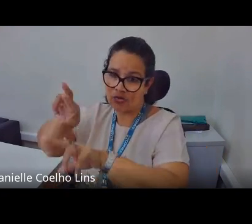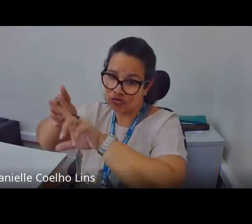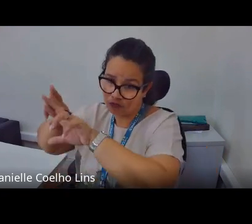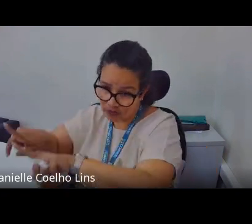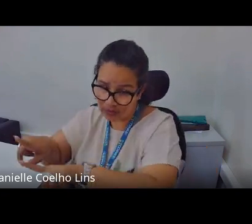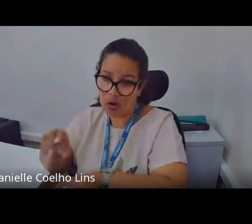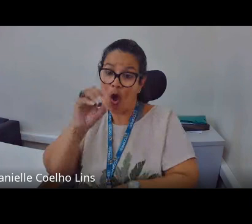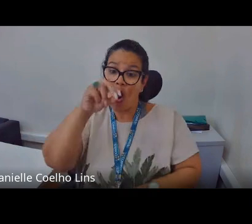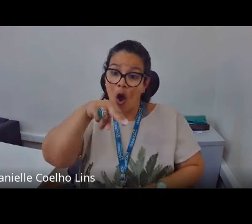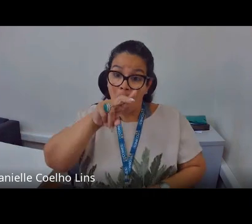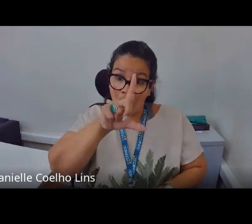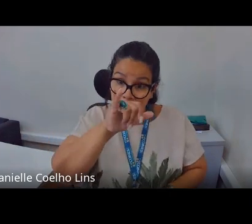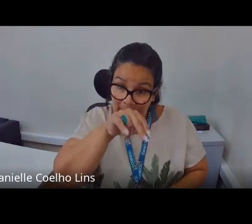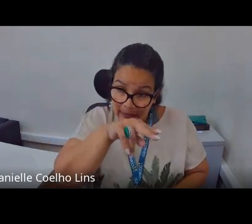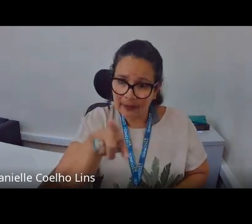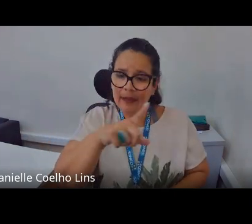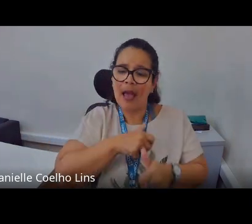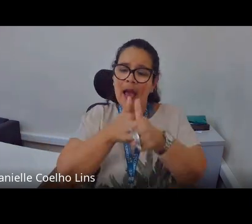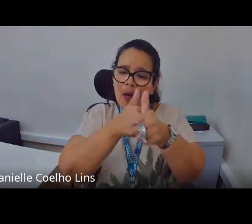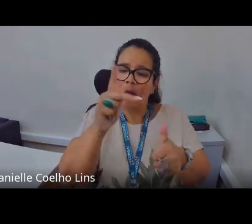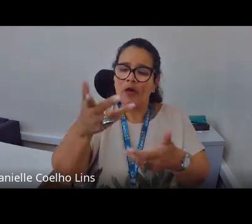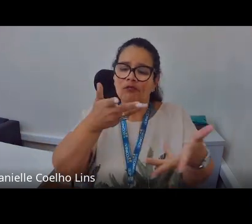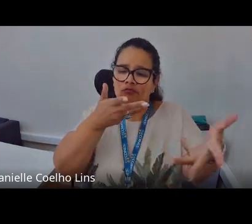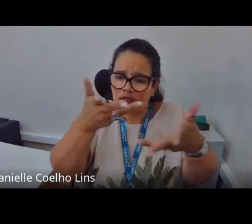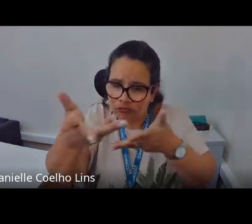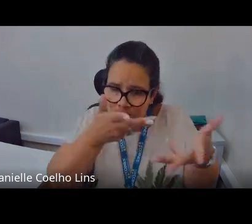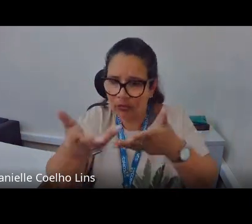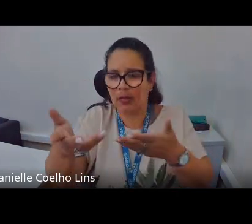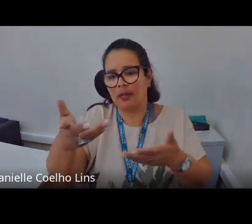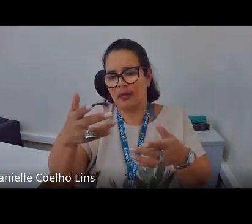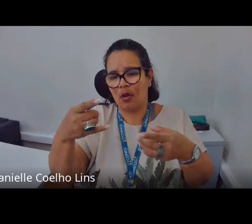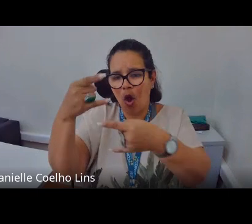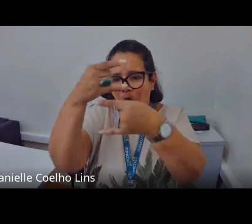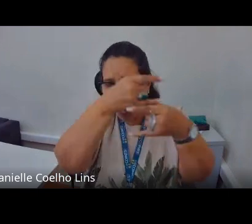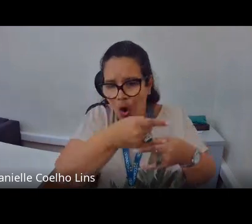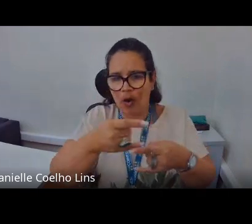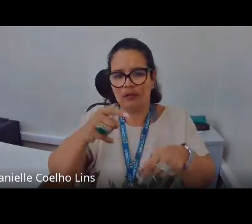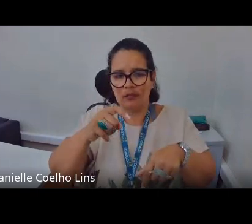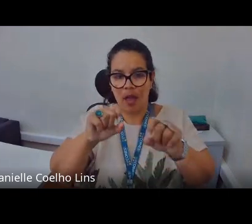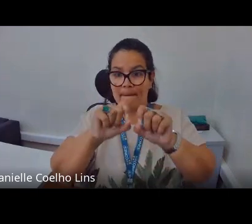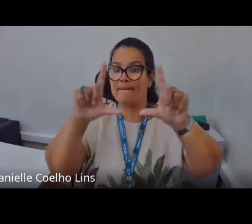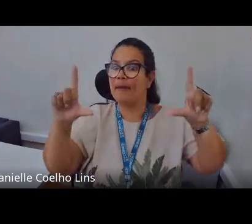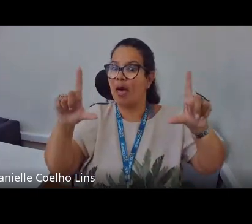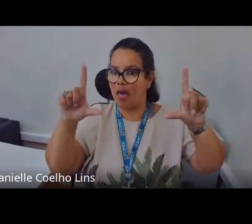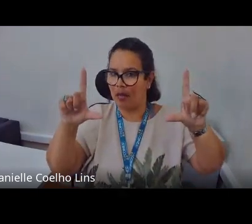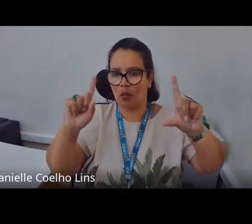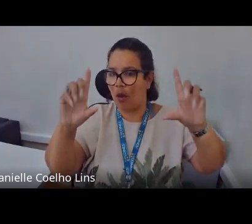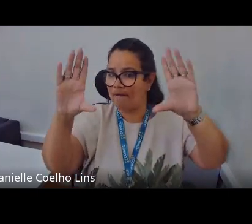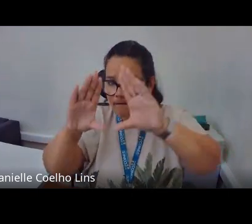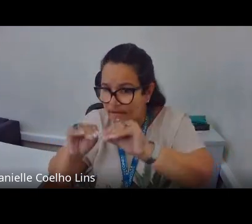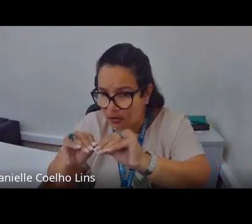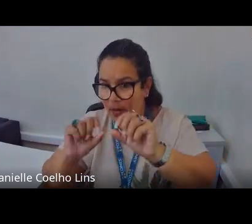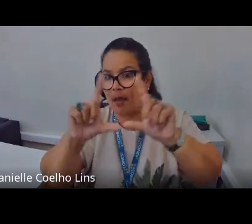vai buscando os materiais que estão inseridos na plataforma. E já no nosso caso, que é online, o professor está